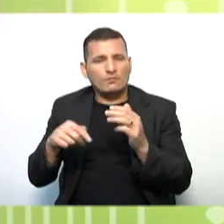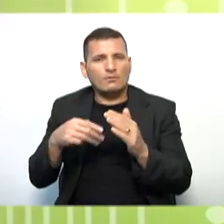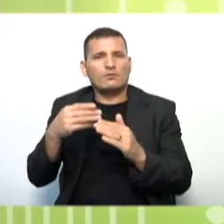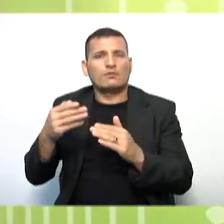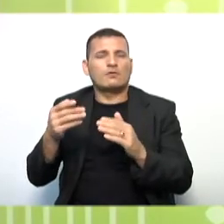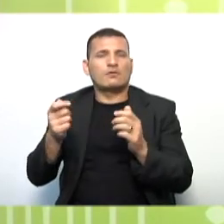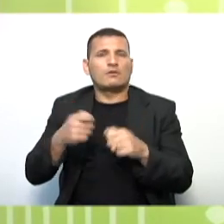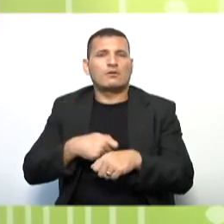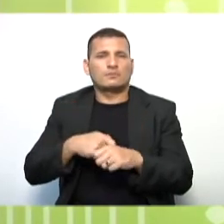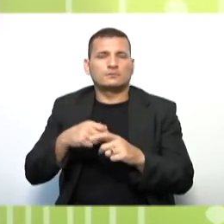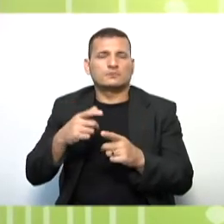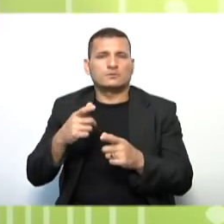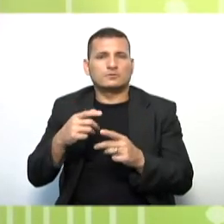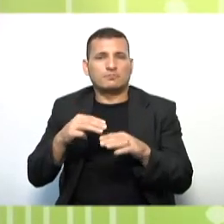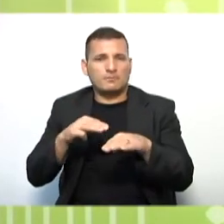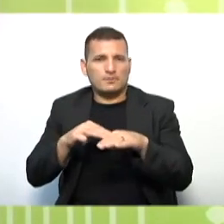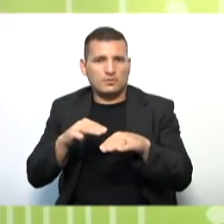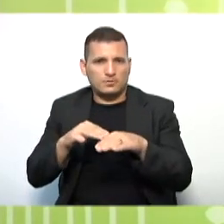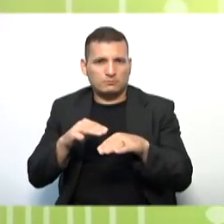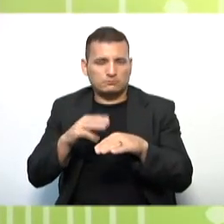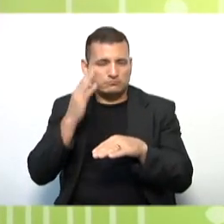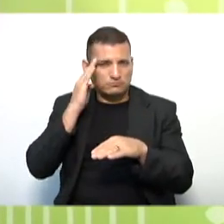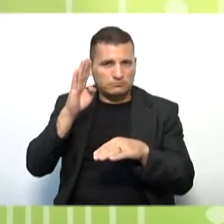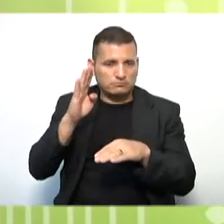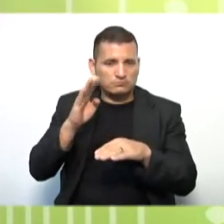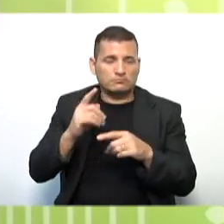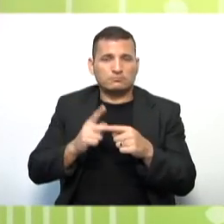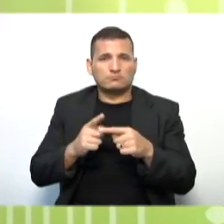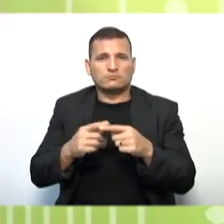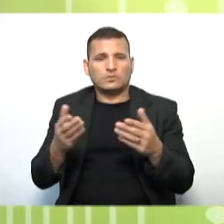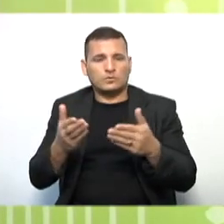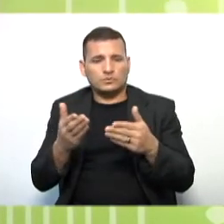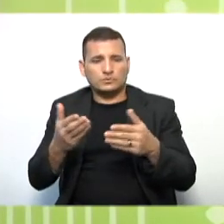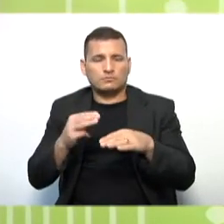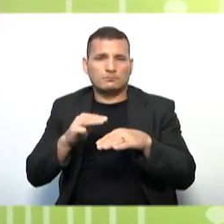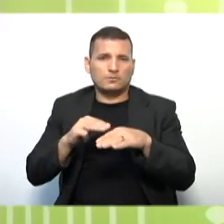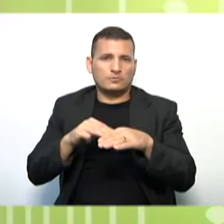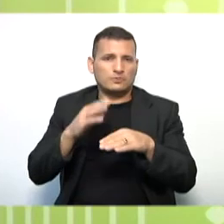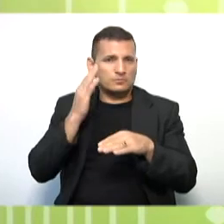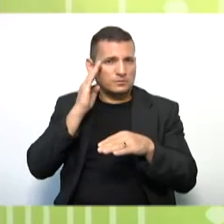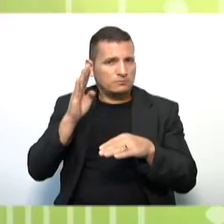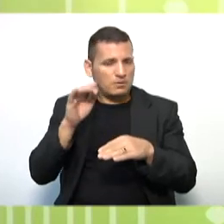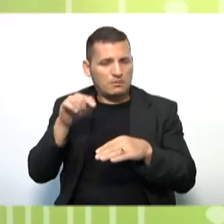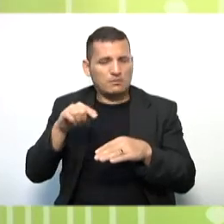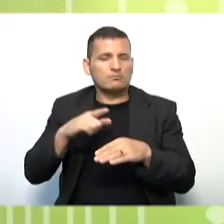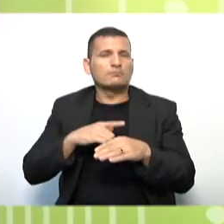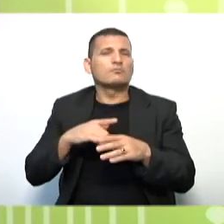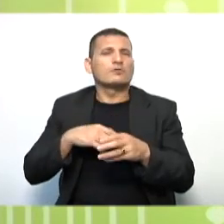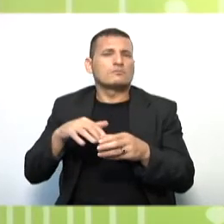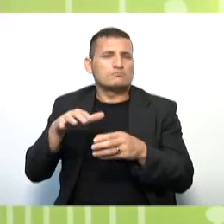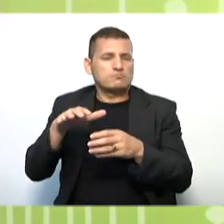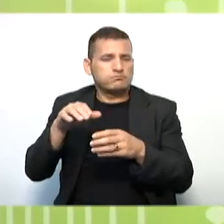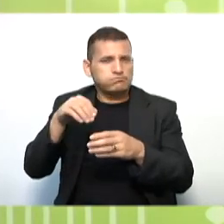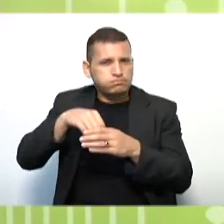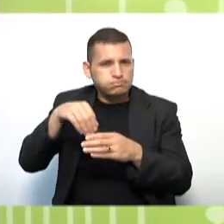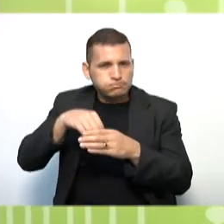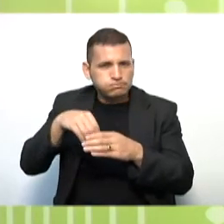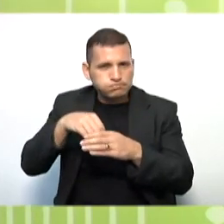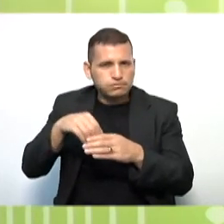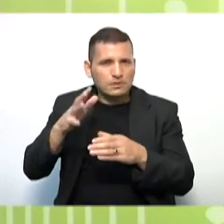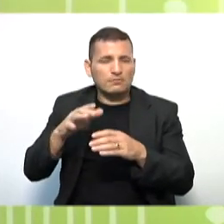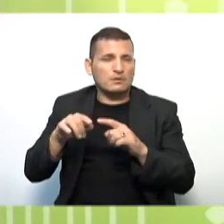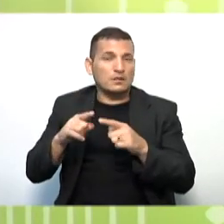da memória principal. Isso porque, hoje em dia, a memória principal ela é bem grande, nós temos capacidades grandes, mas antes era muito